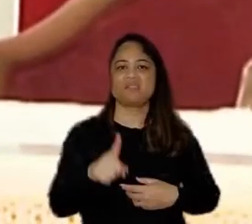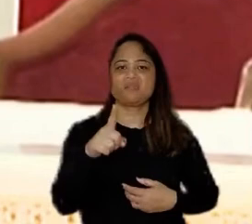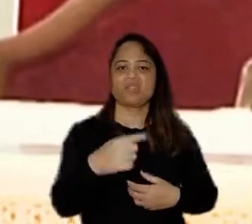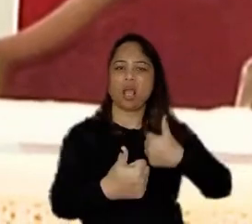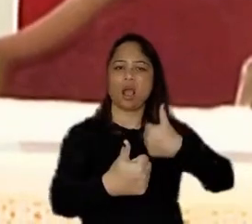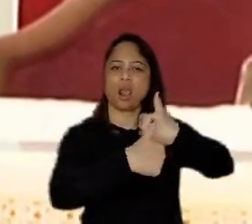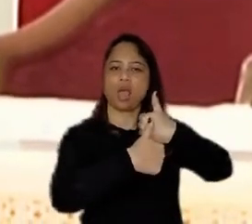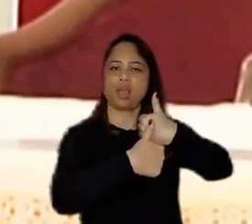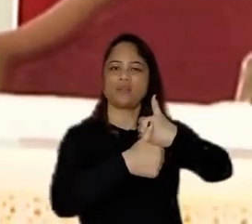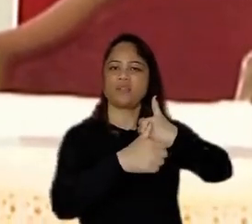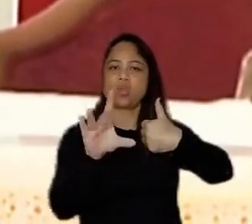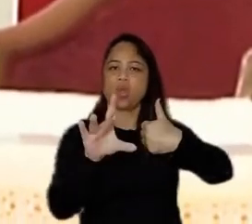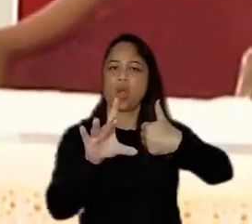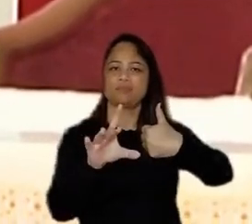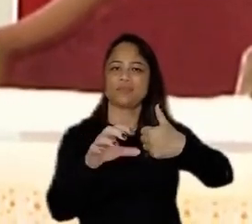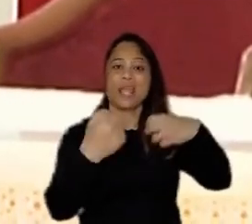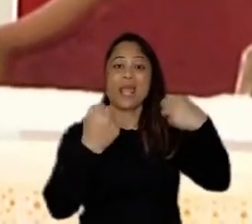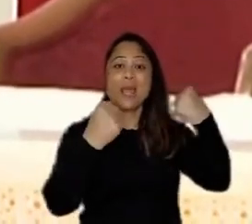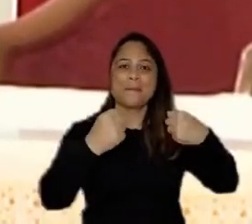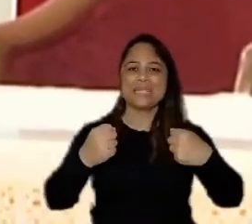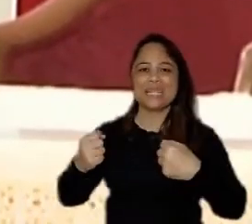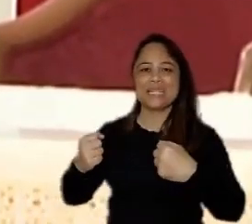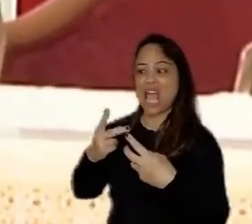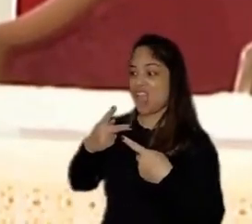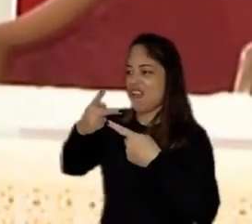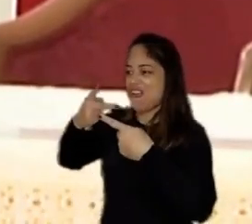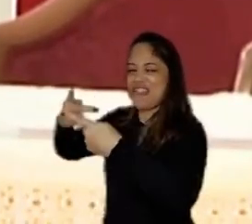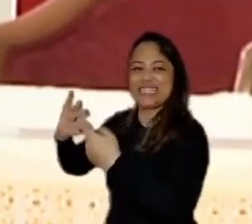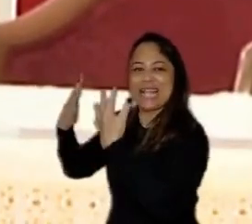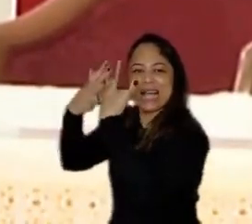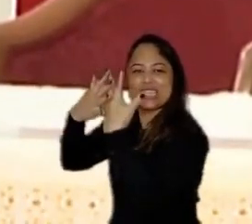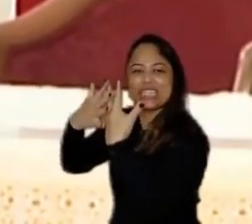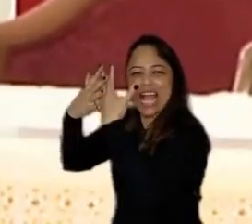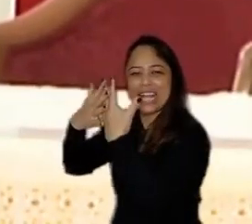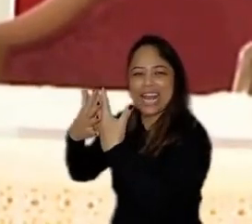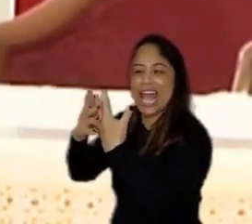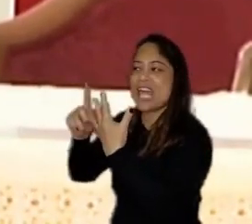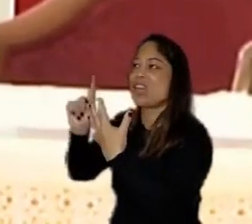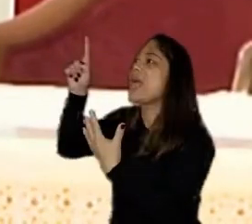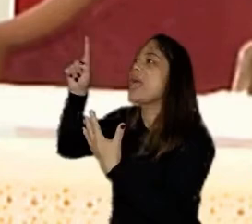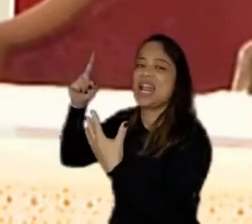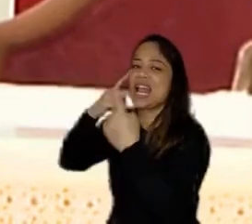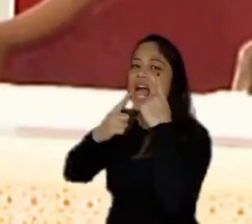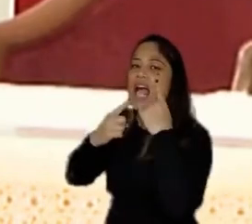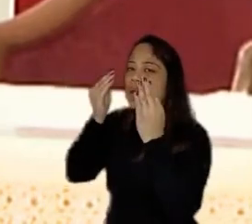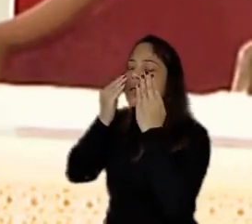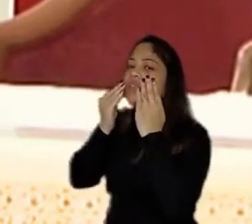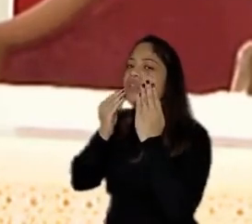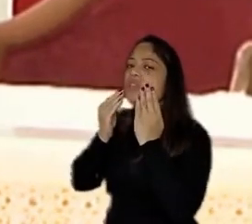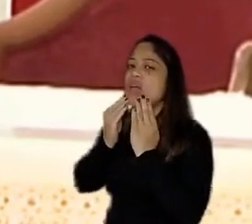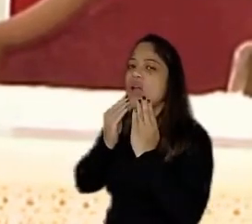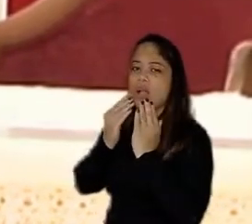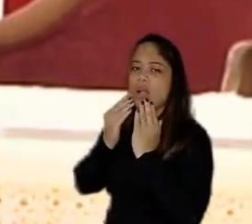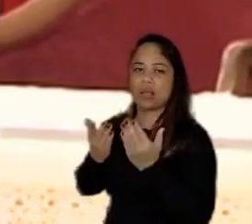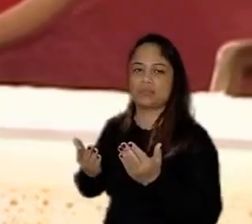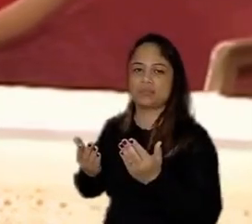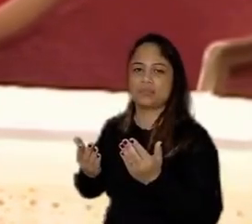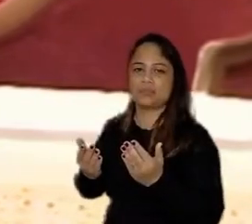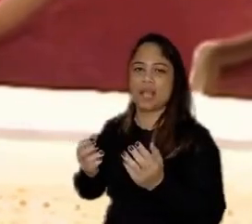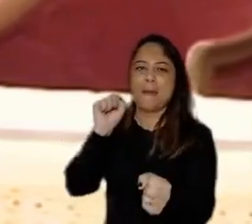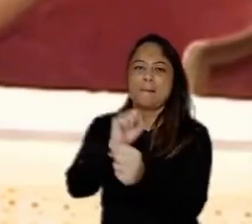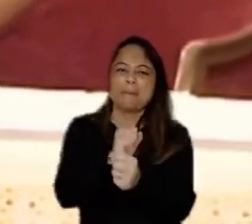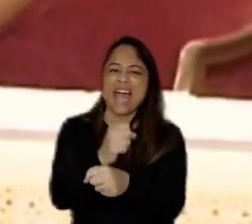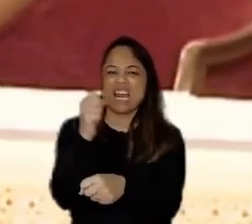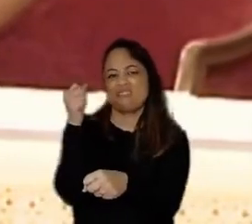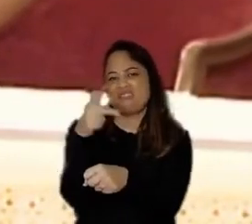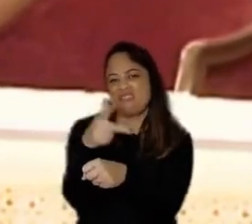Vai desabafar no sacrário, com quem pode recolher lágrima e te dar esperança. Para de ficar fazendo videozinho.